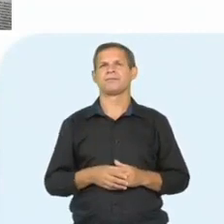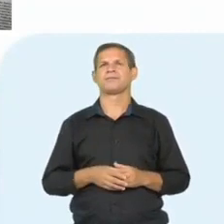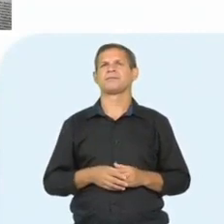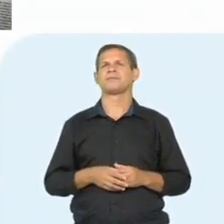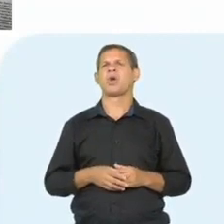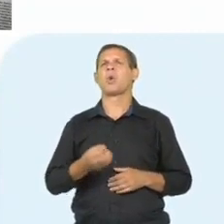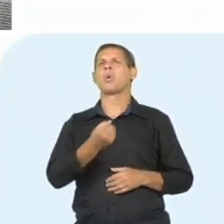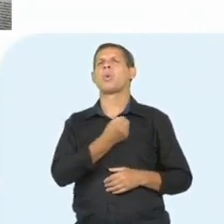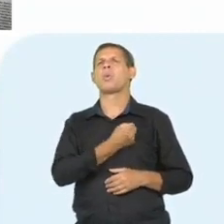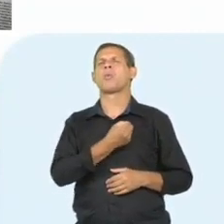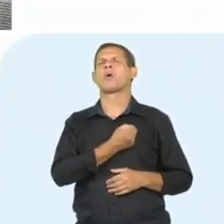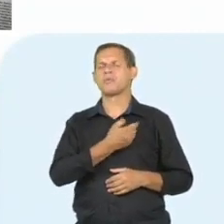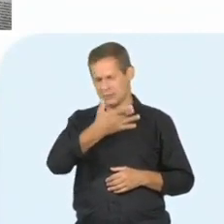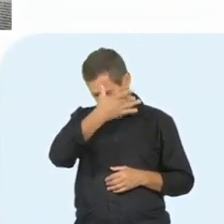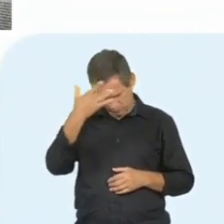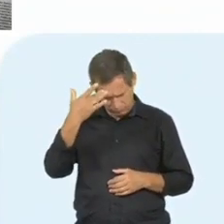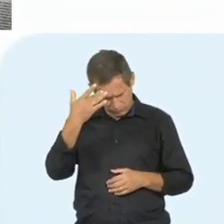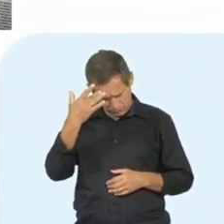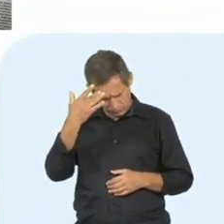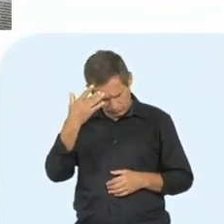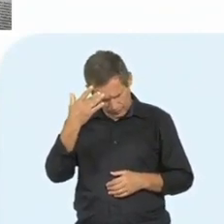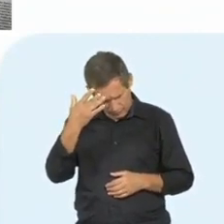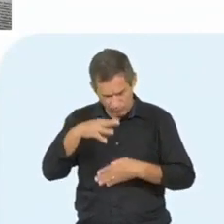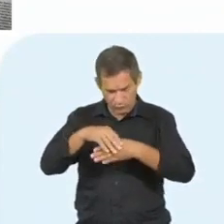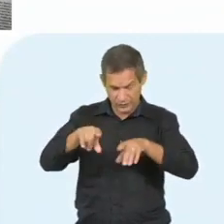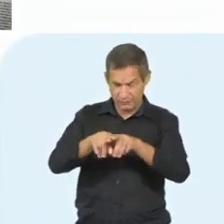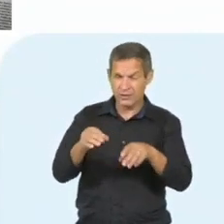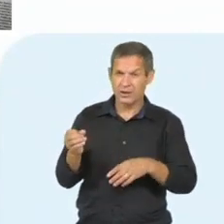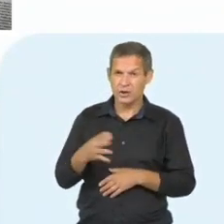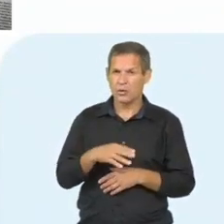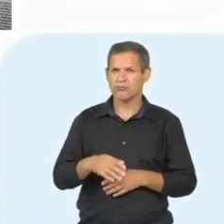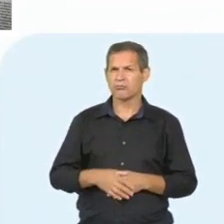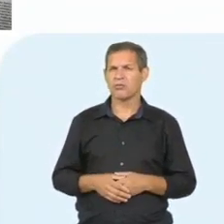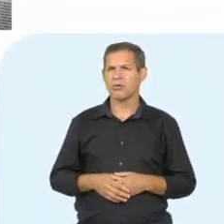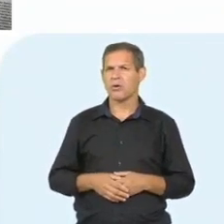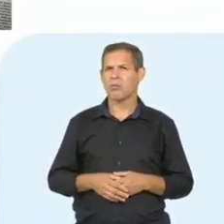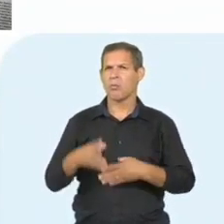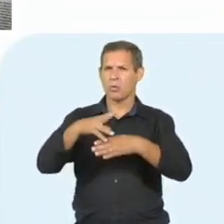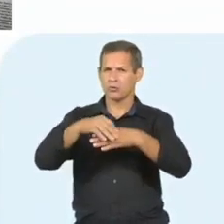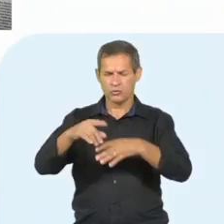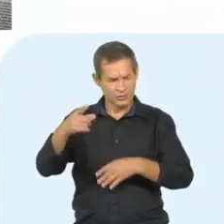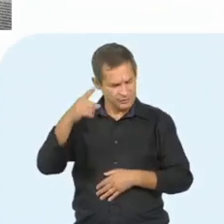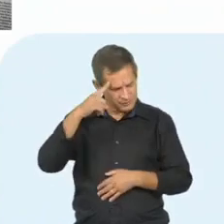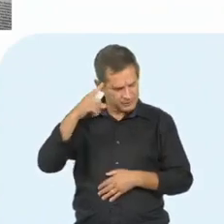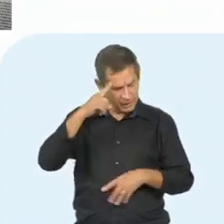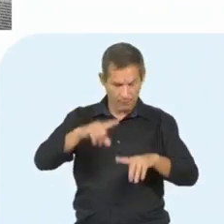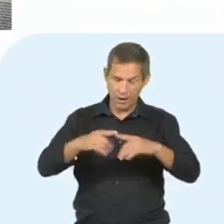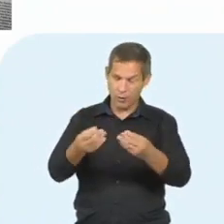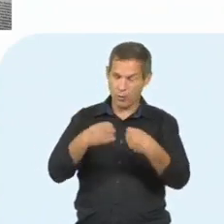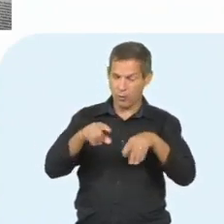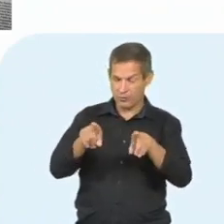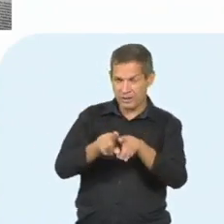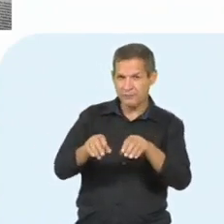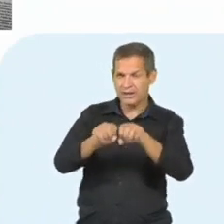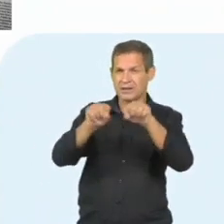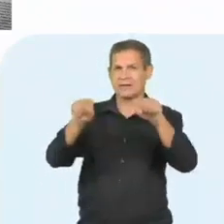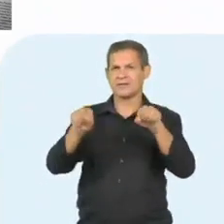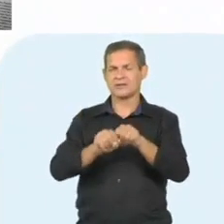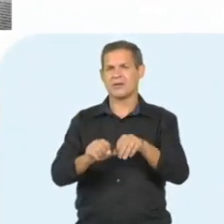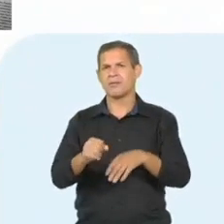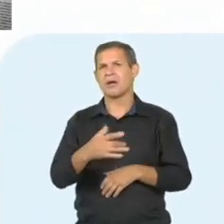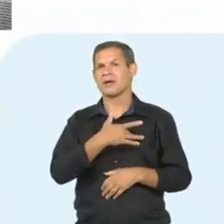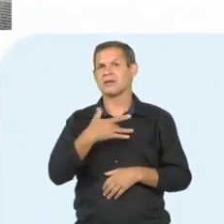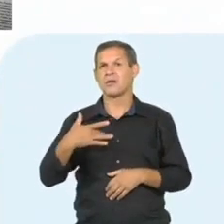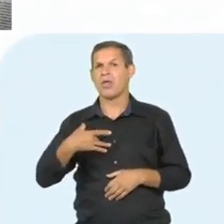sobre número de pessoas infectadas, sobre novos casos no dia, tá? E como o sistema de saúde